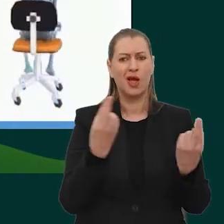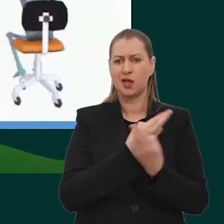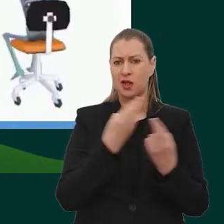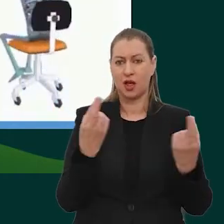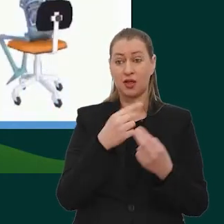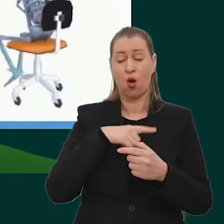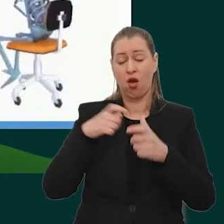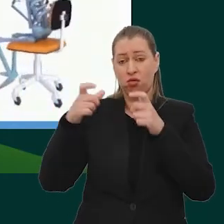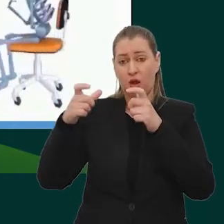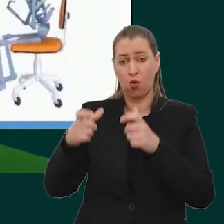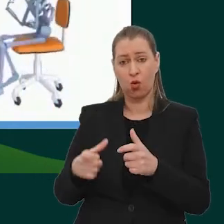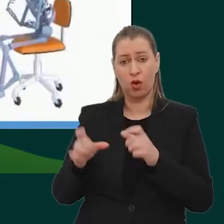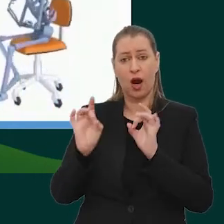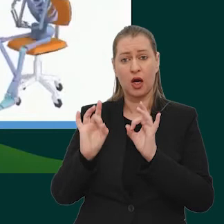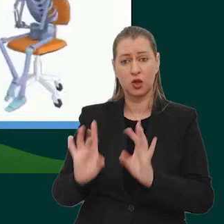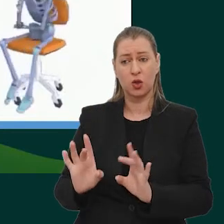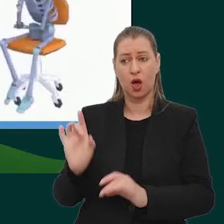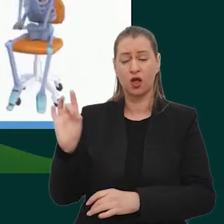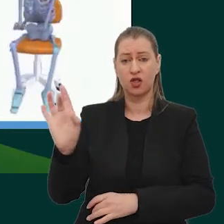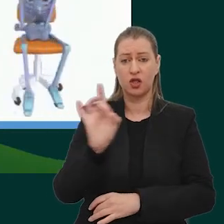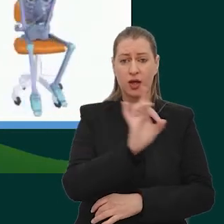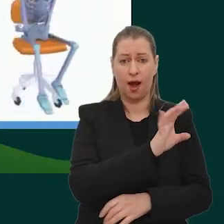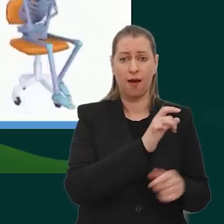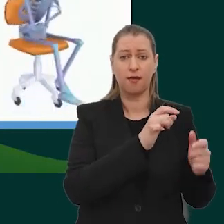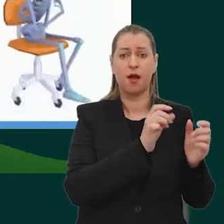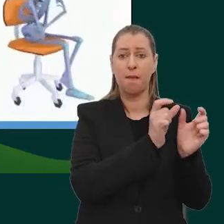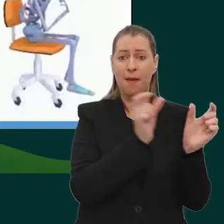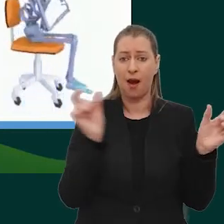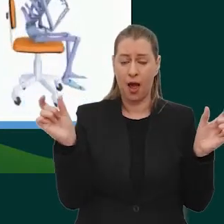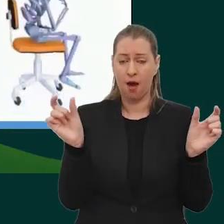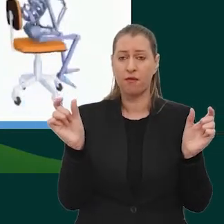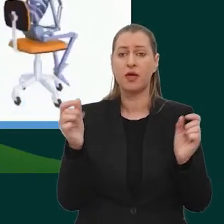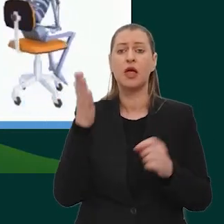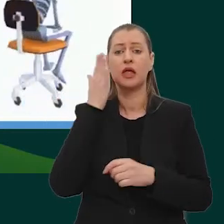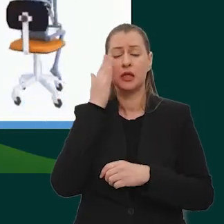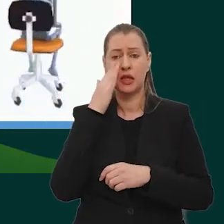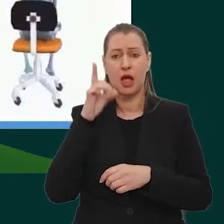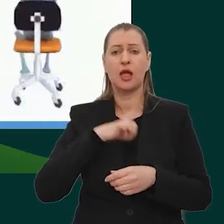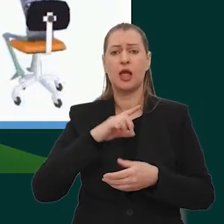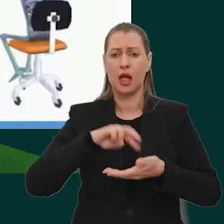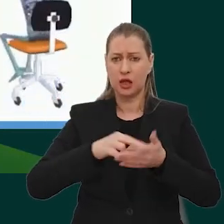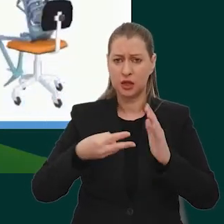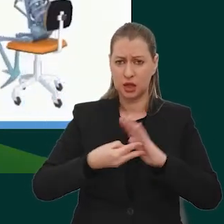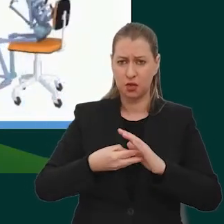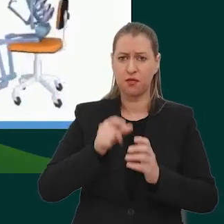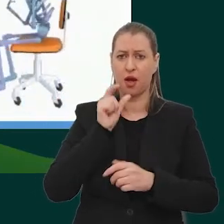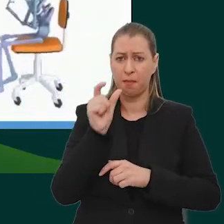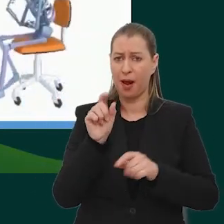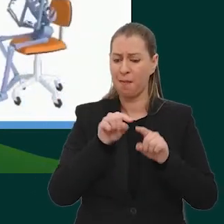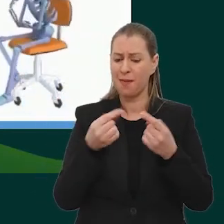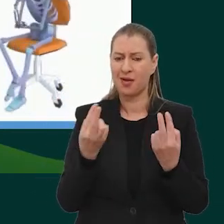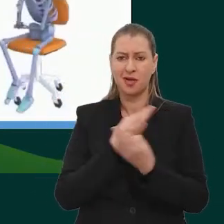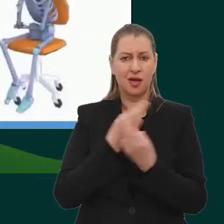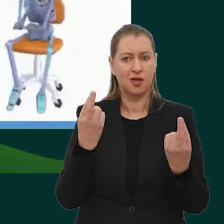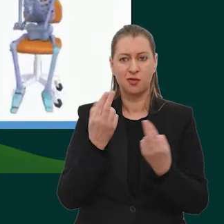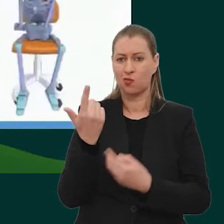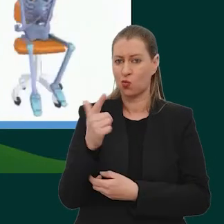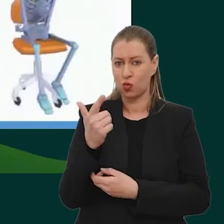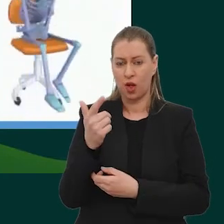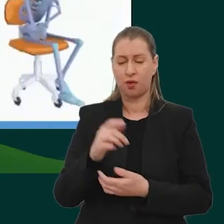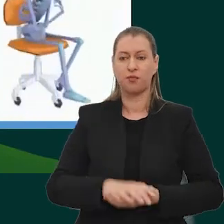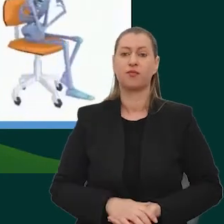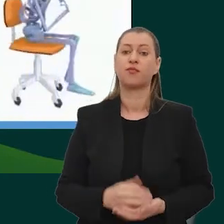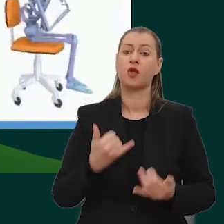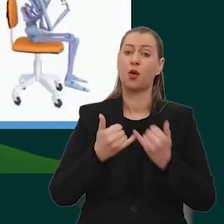lugar específico de cada palavra, e eu sei que essa palavra tem um significado, mas não suas relações. E o tempo